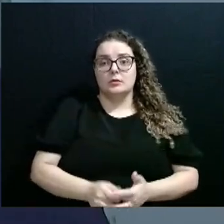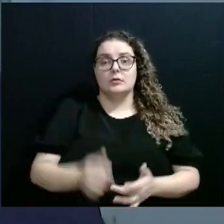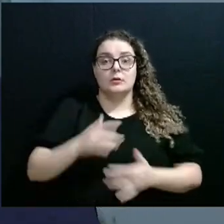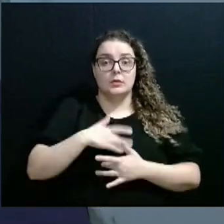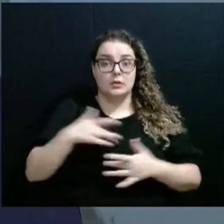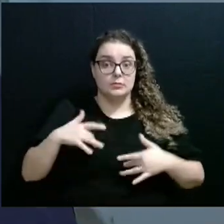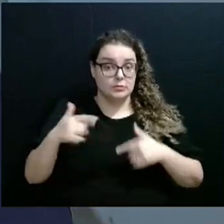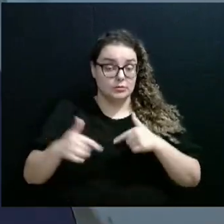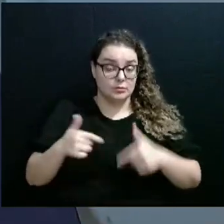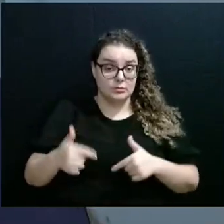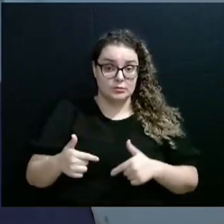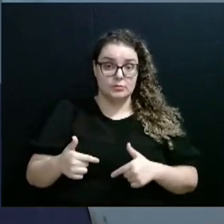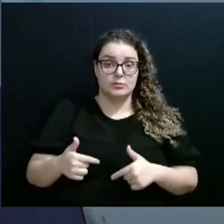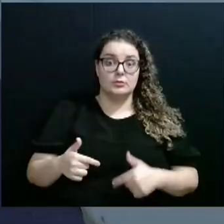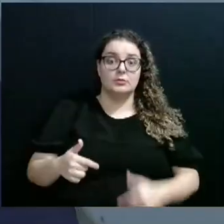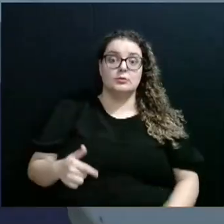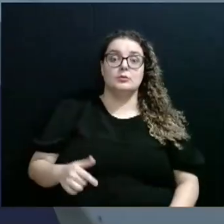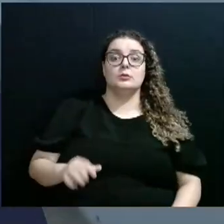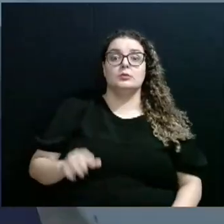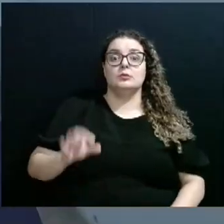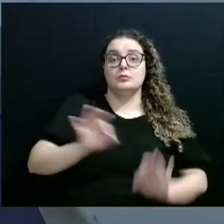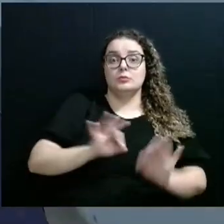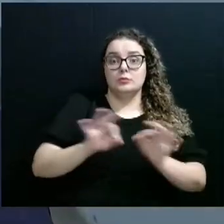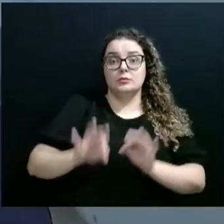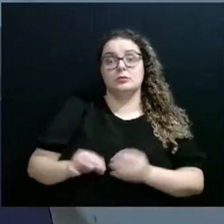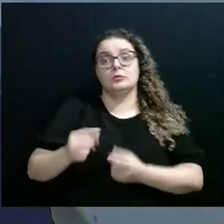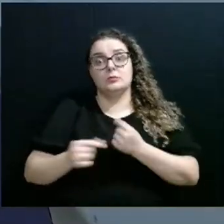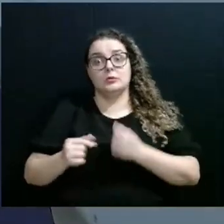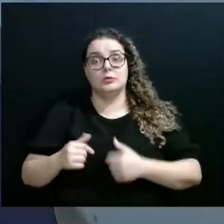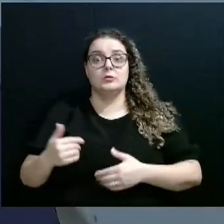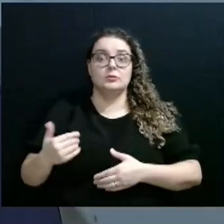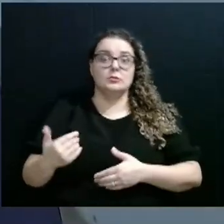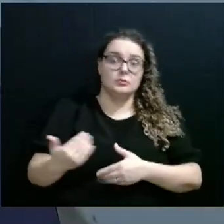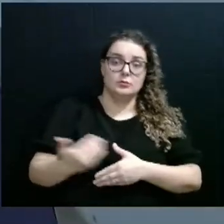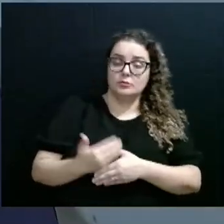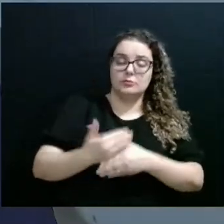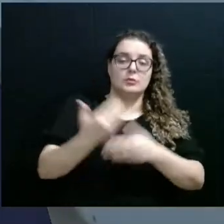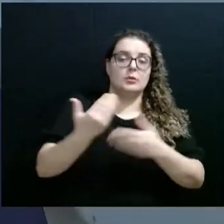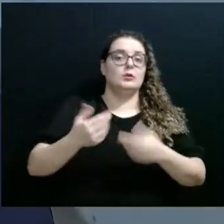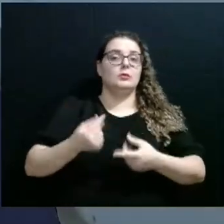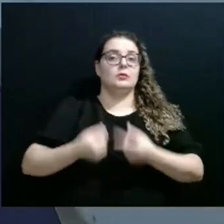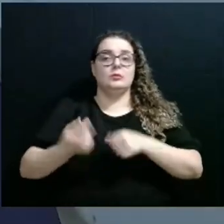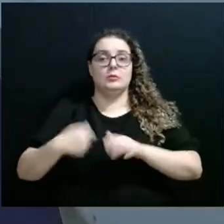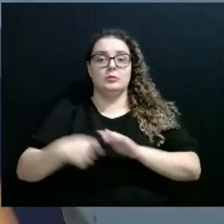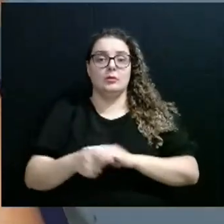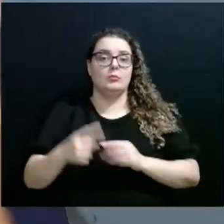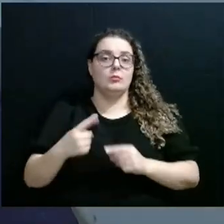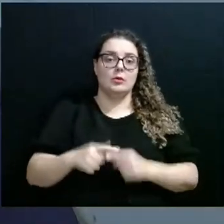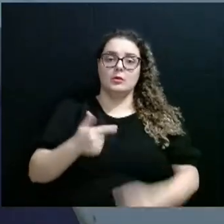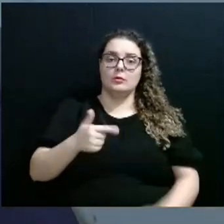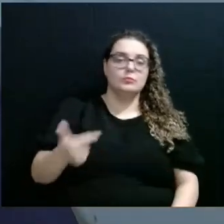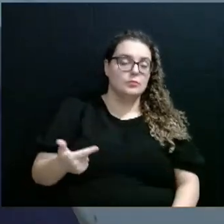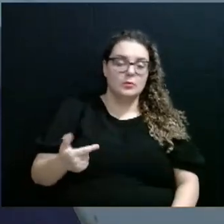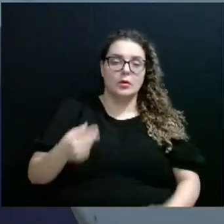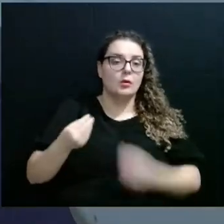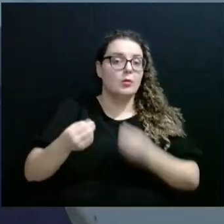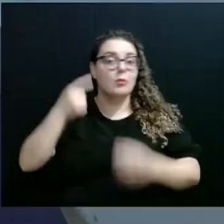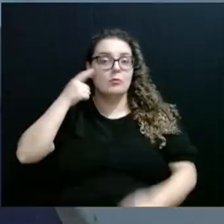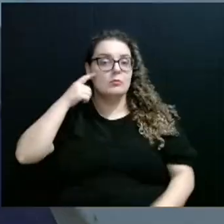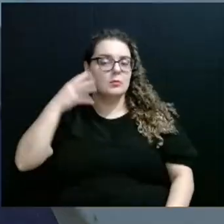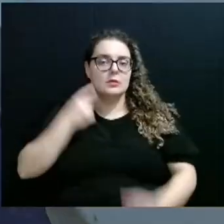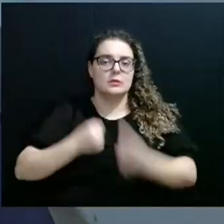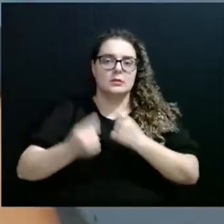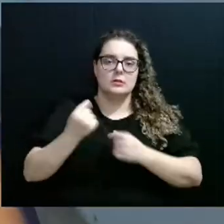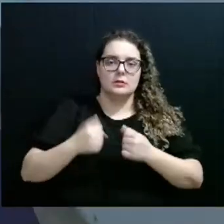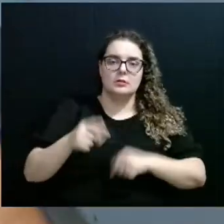planos econômicos, nas obras, nos investimentos, porque não dá para a gente pensar a economia do país